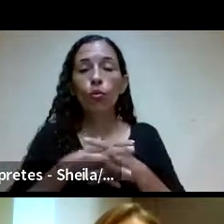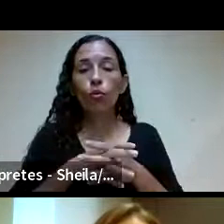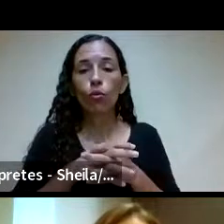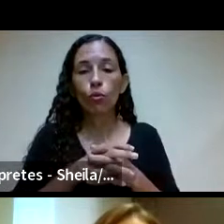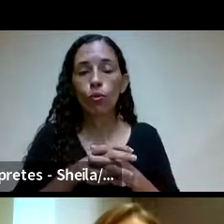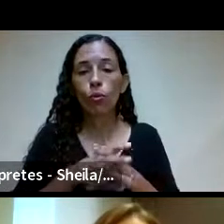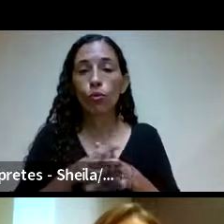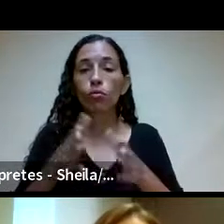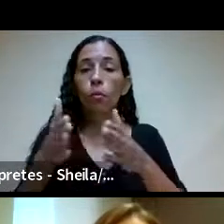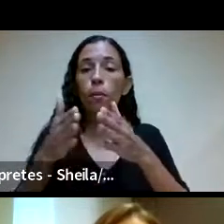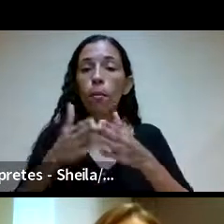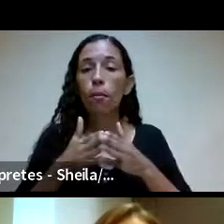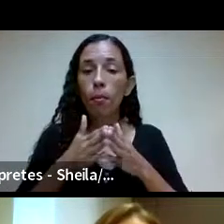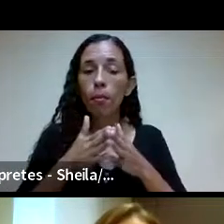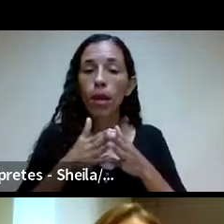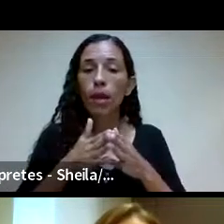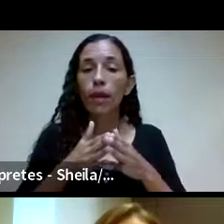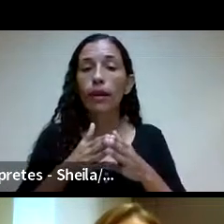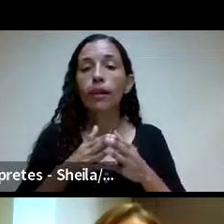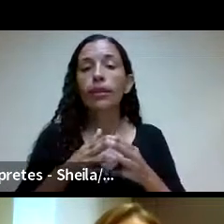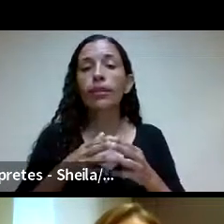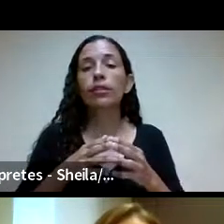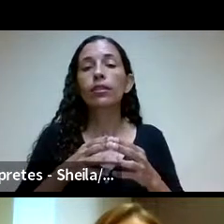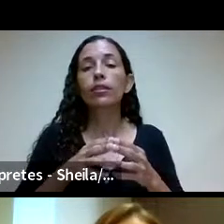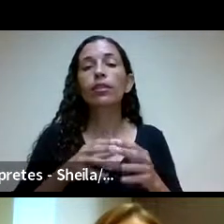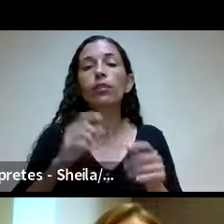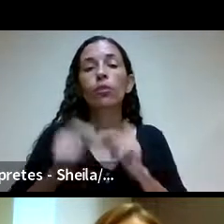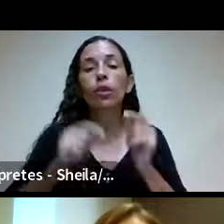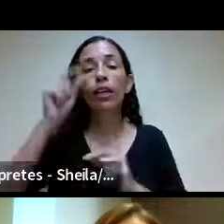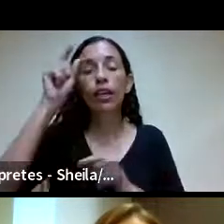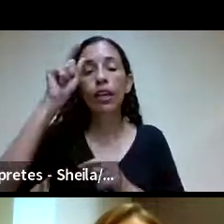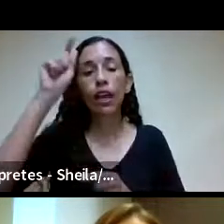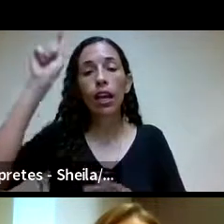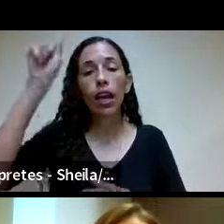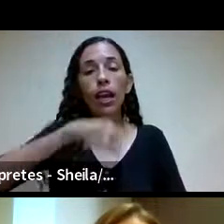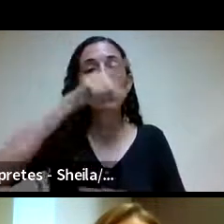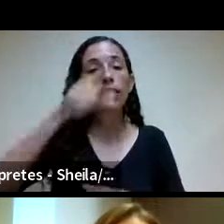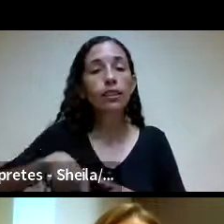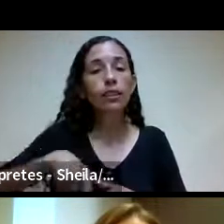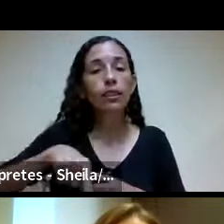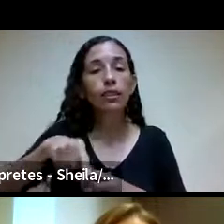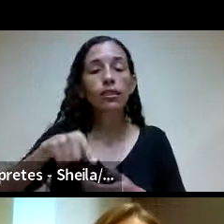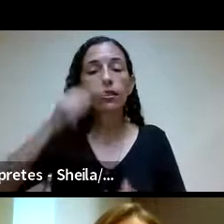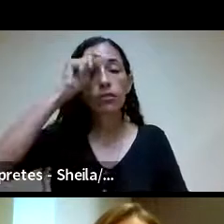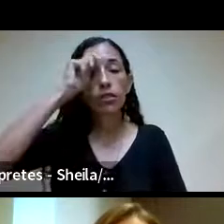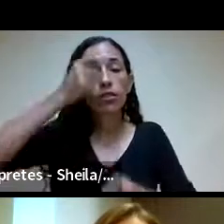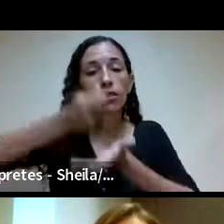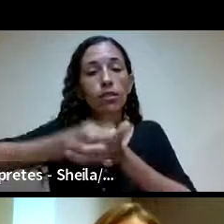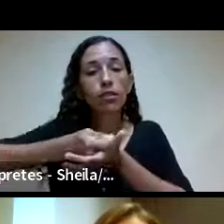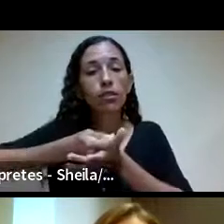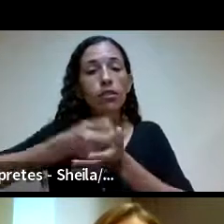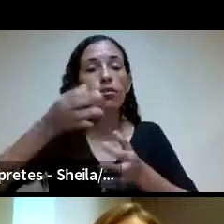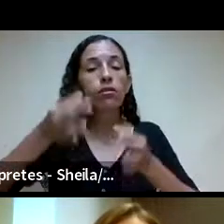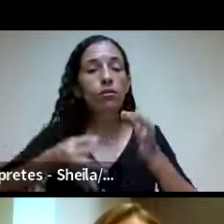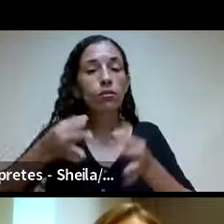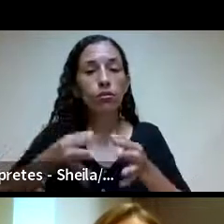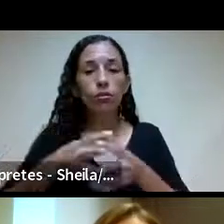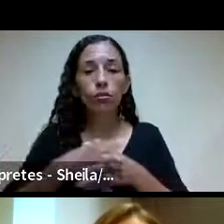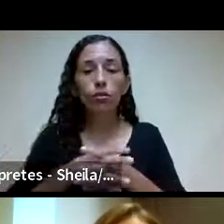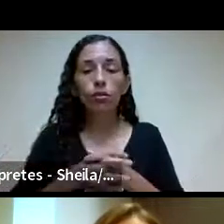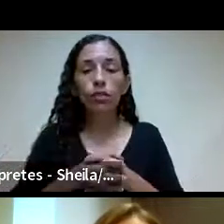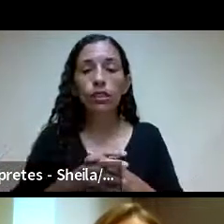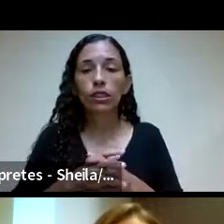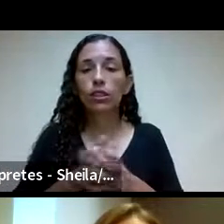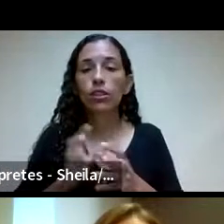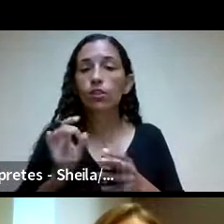ratifica os termos da inicial, pede a rejeição das preliminares e pede apenas que